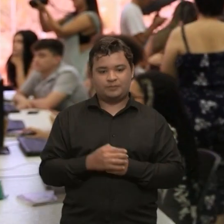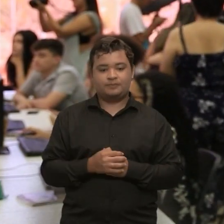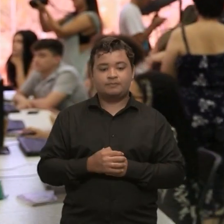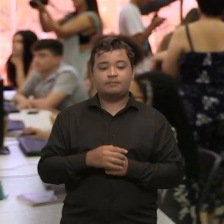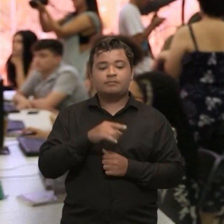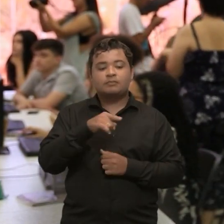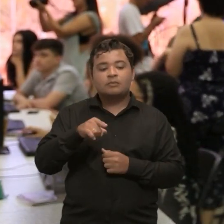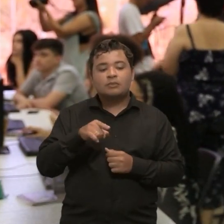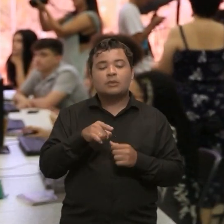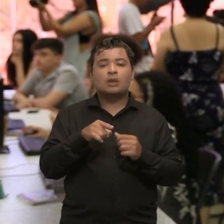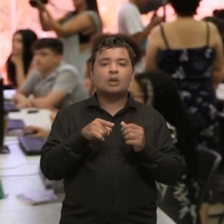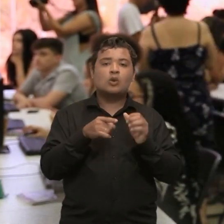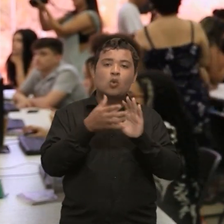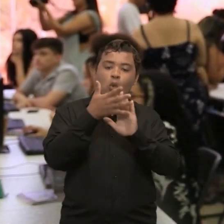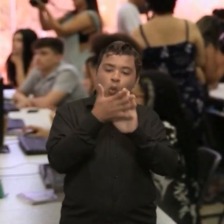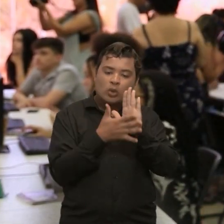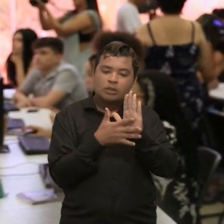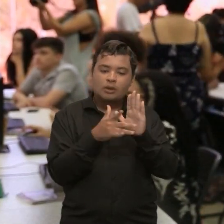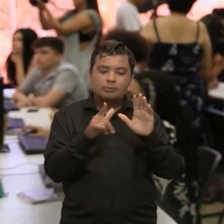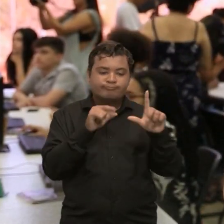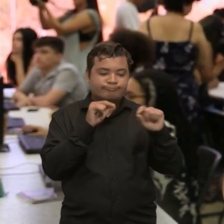roteiro é aquele que